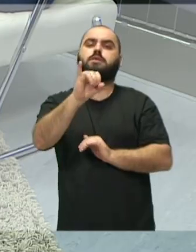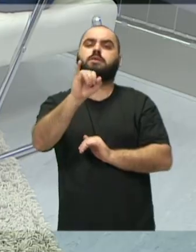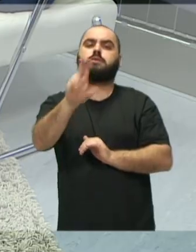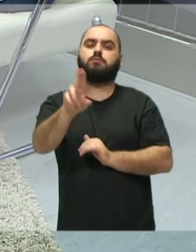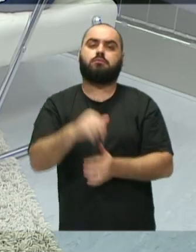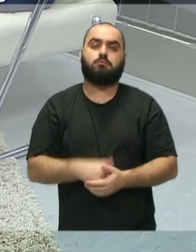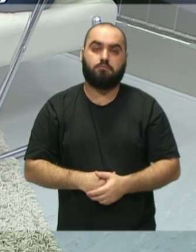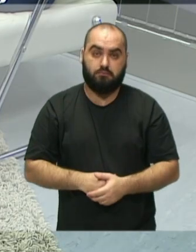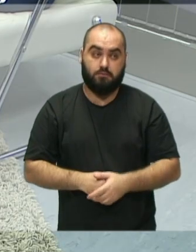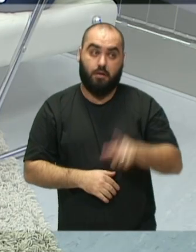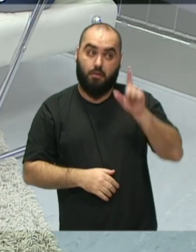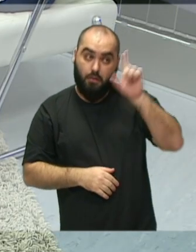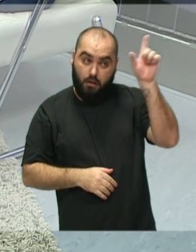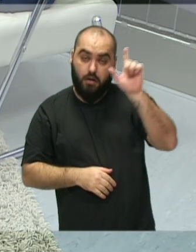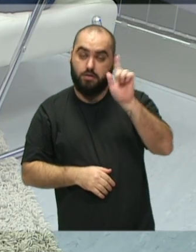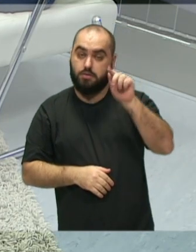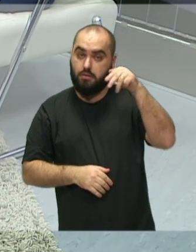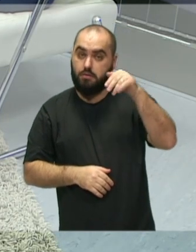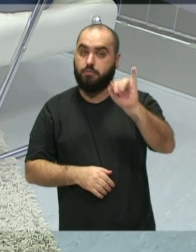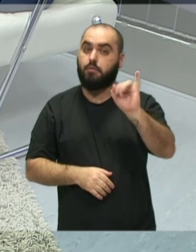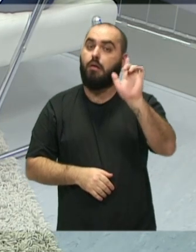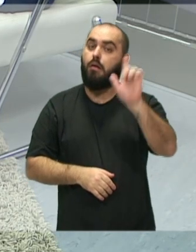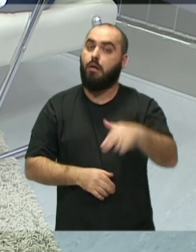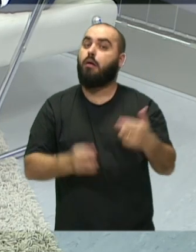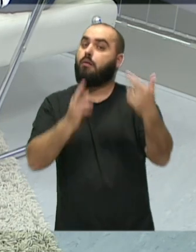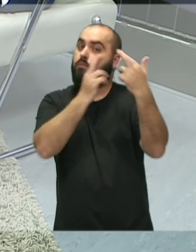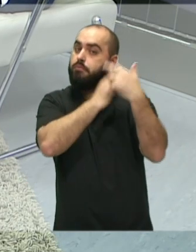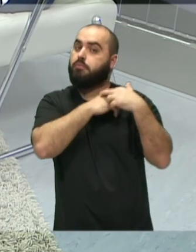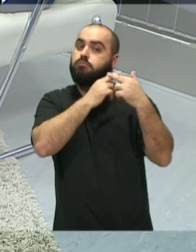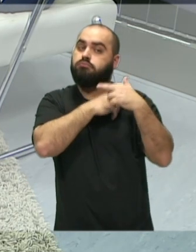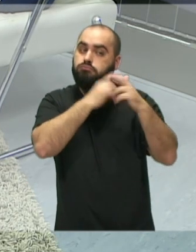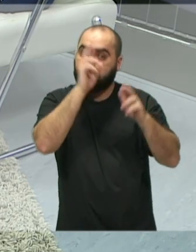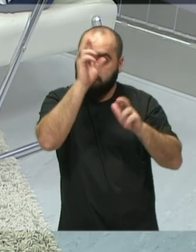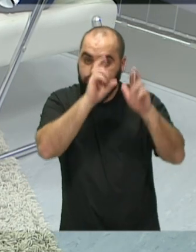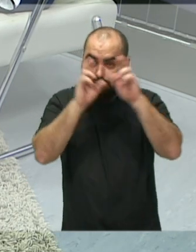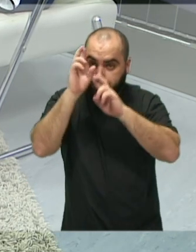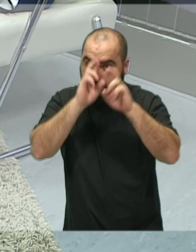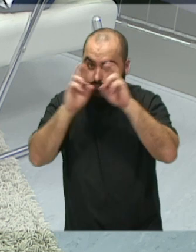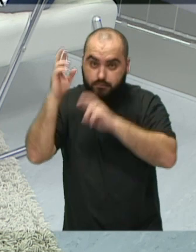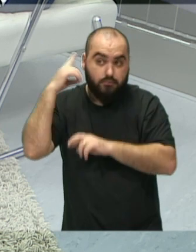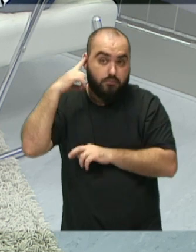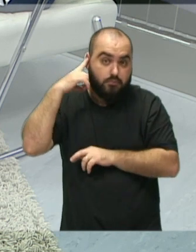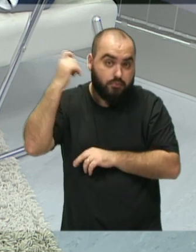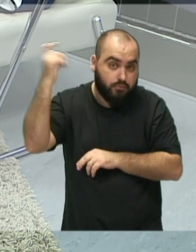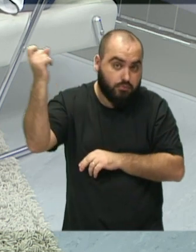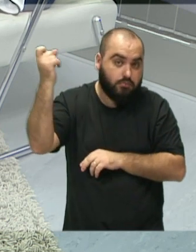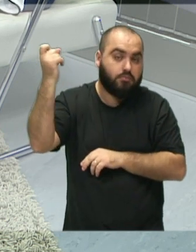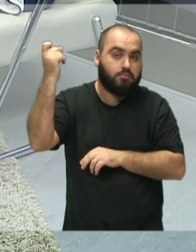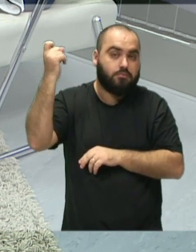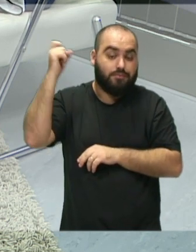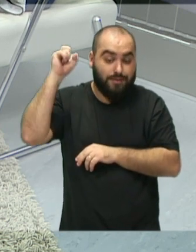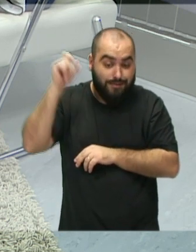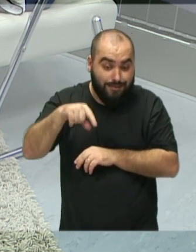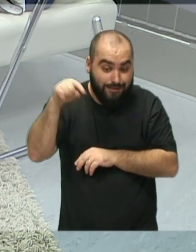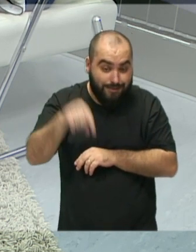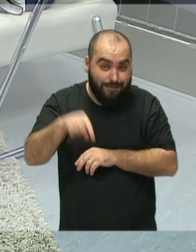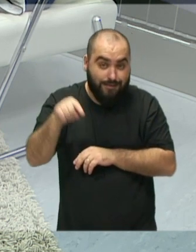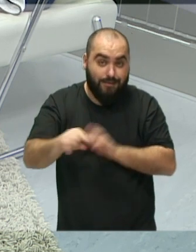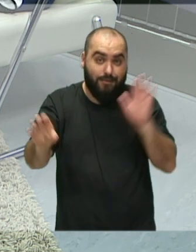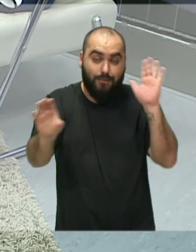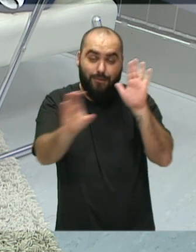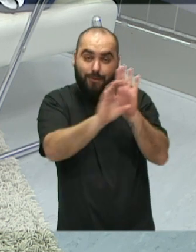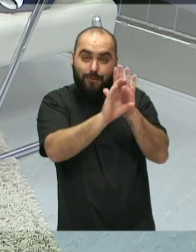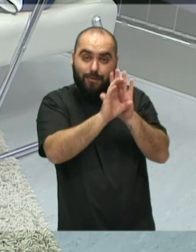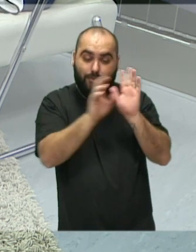Armada também é responsável por fazer a fiscalização sonora, a perturbação. Isso aqui está no nosso código de postura.